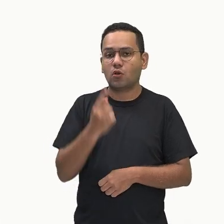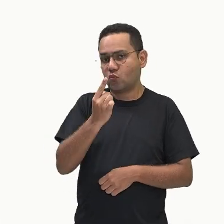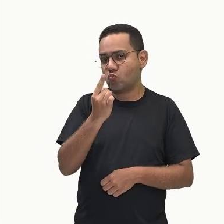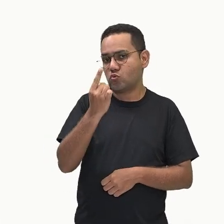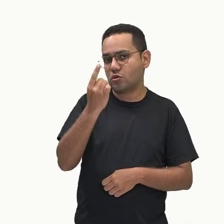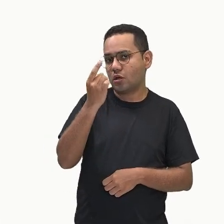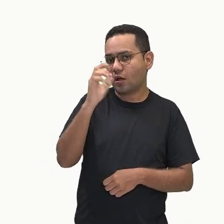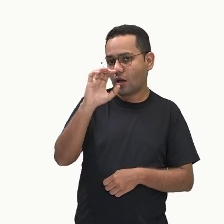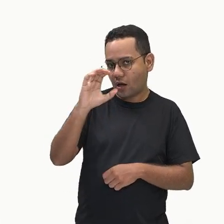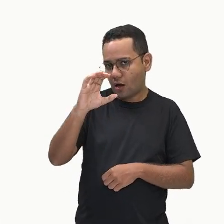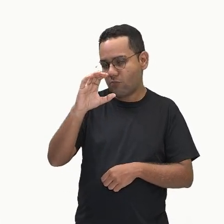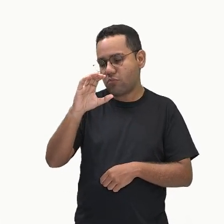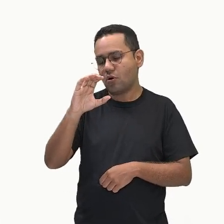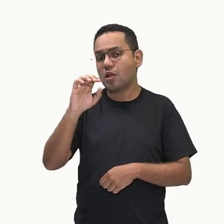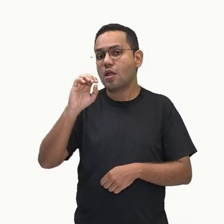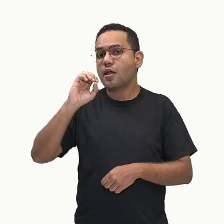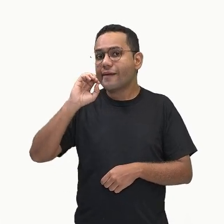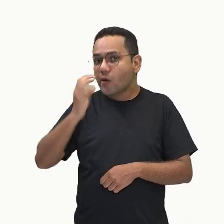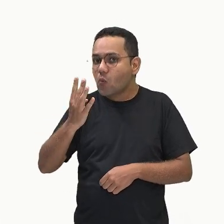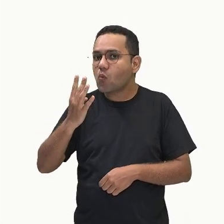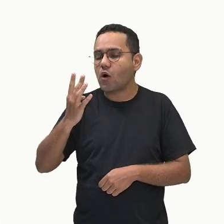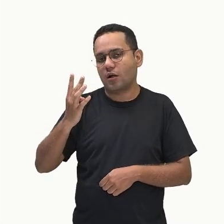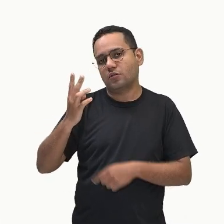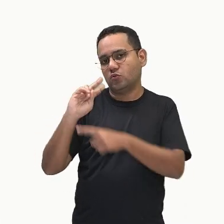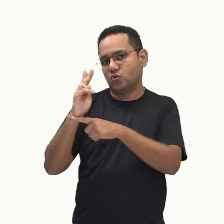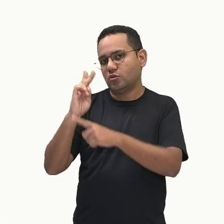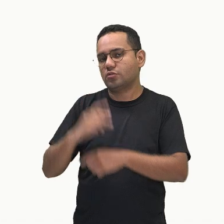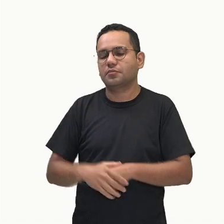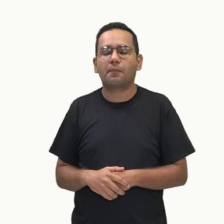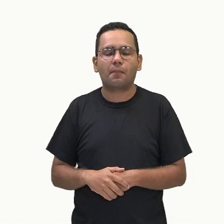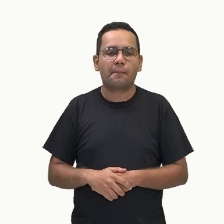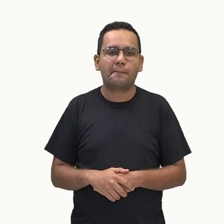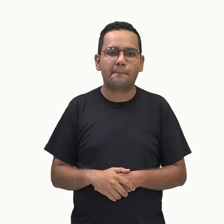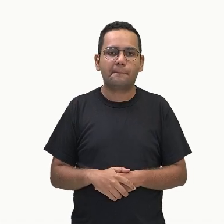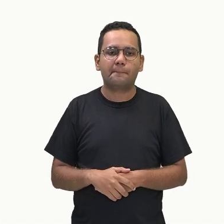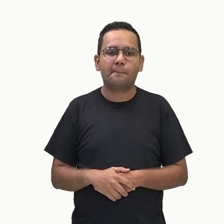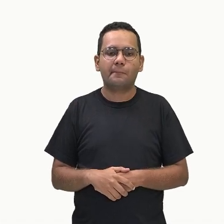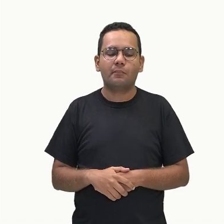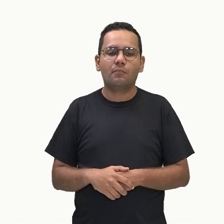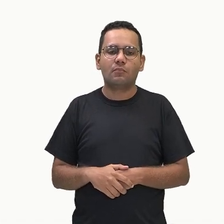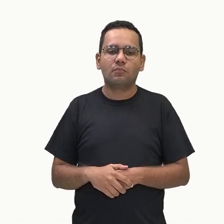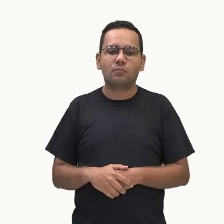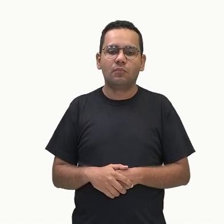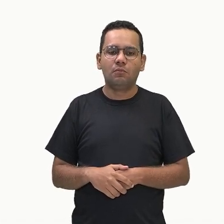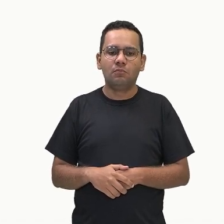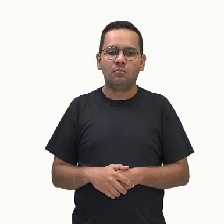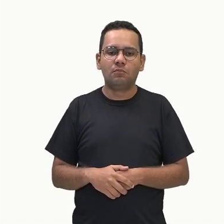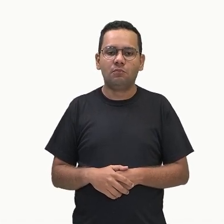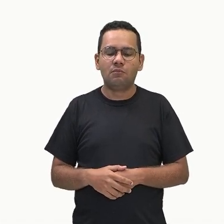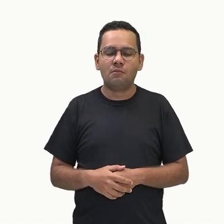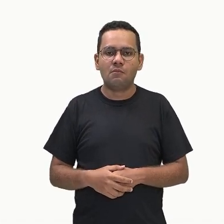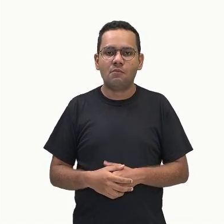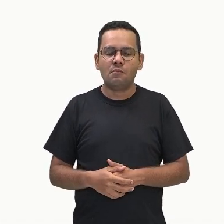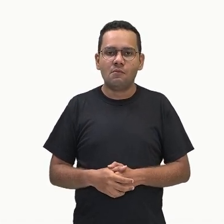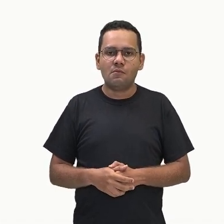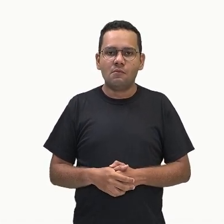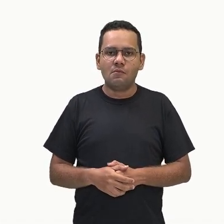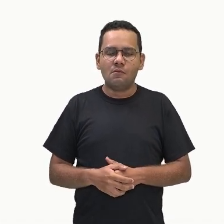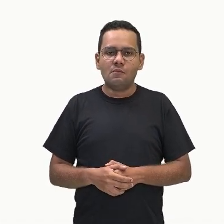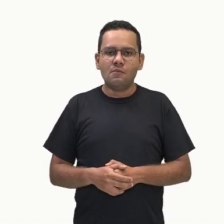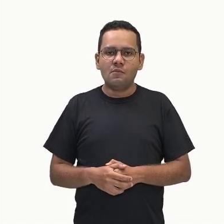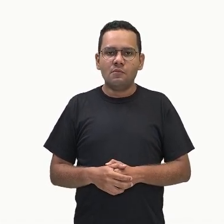de hidrogênio, tá? CH4. Um átomo de carbono e 4 átomos de